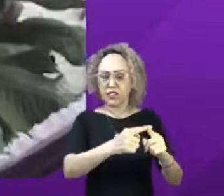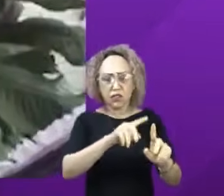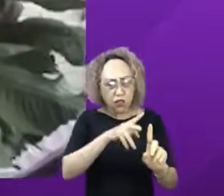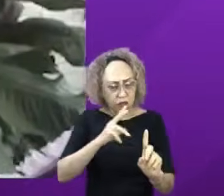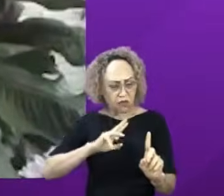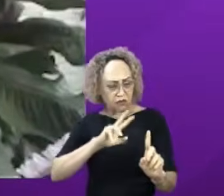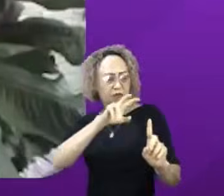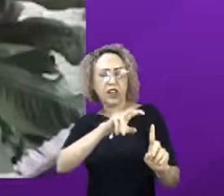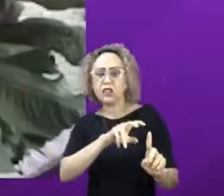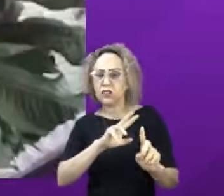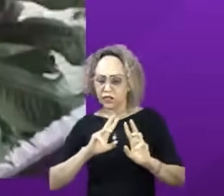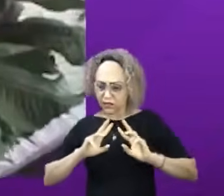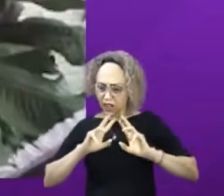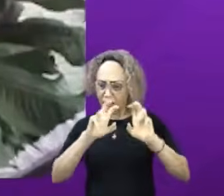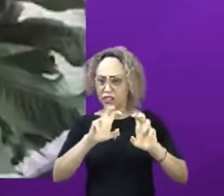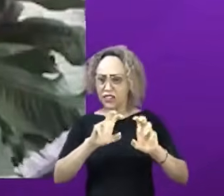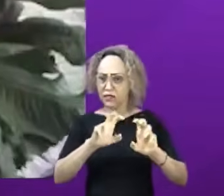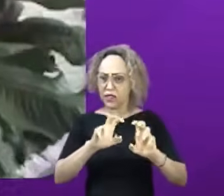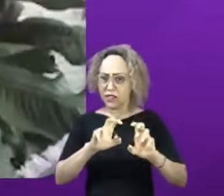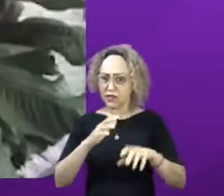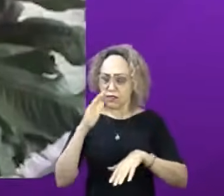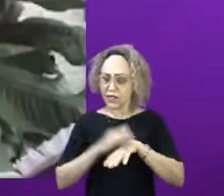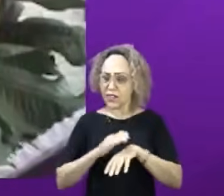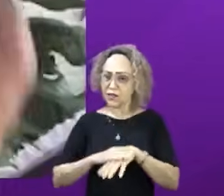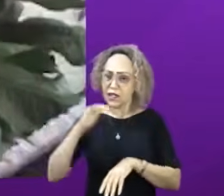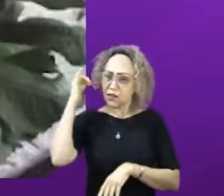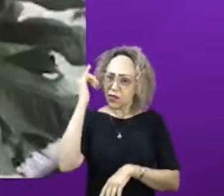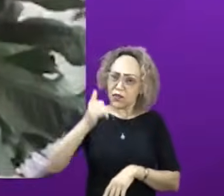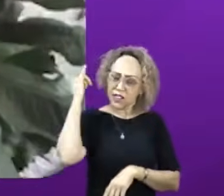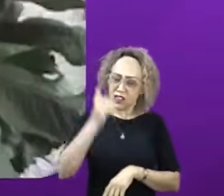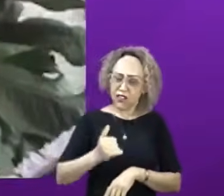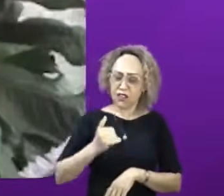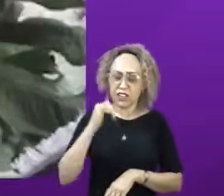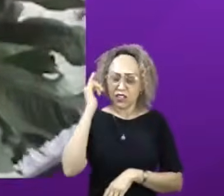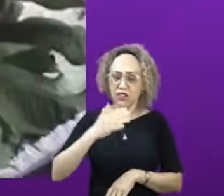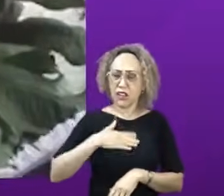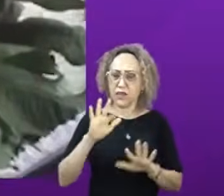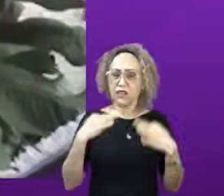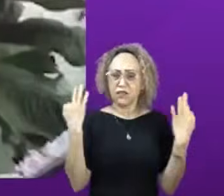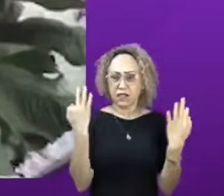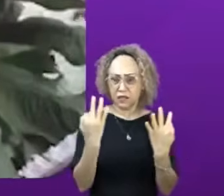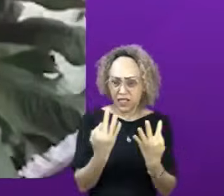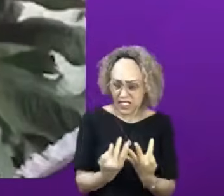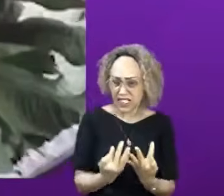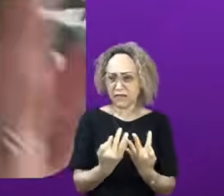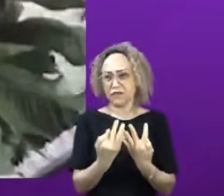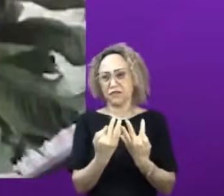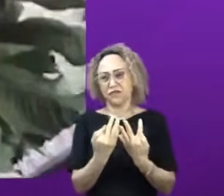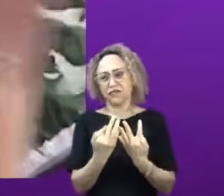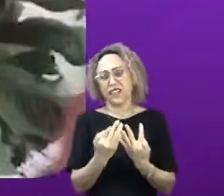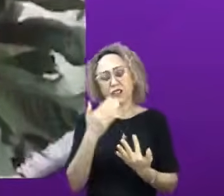E quando você conta a sua história, a história da sua família, a história das